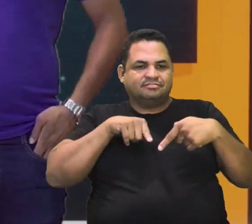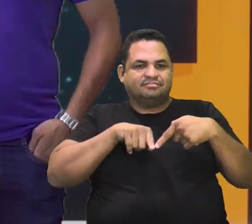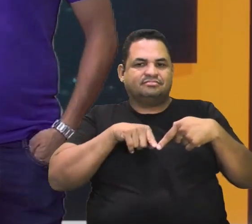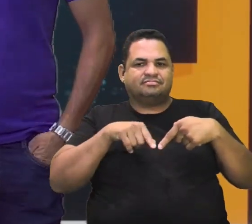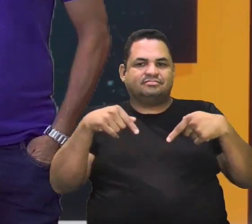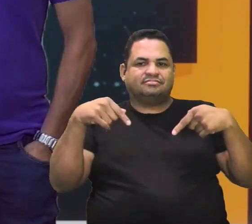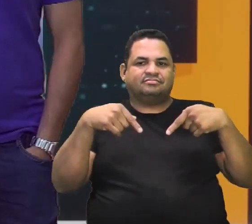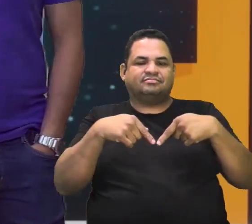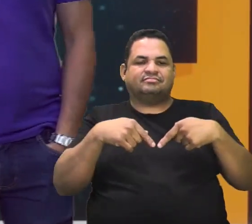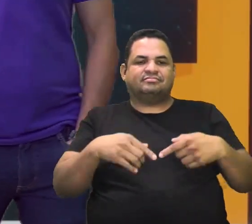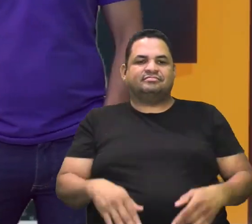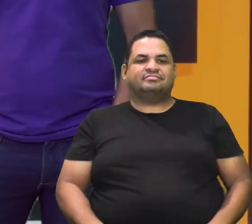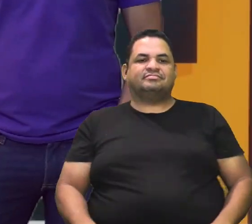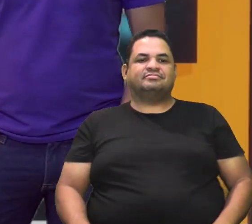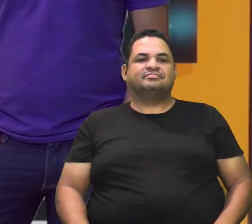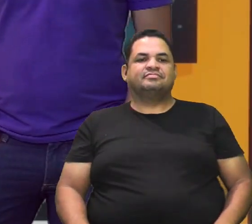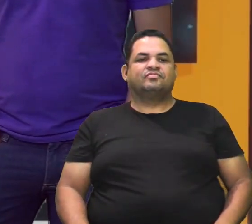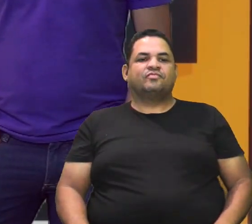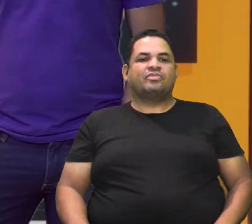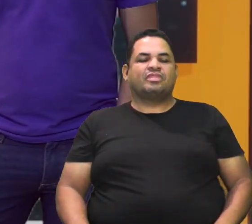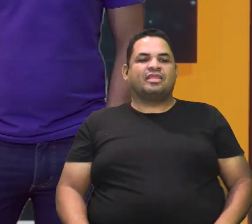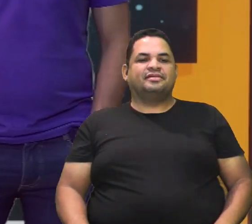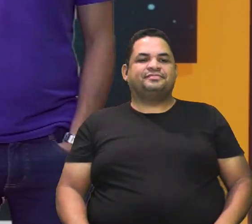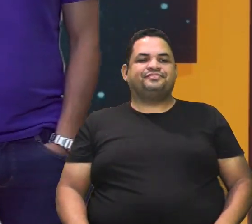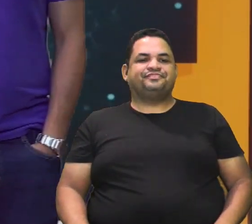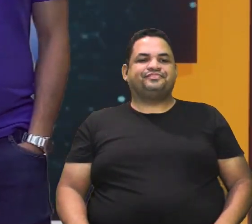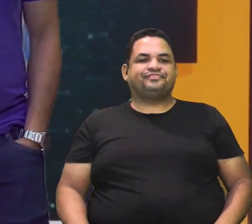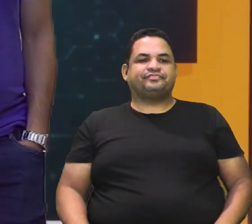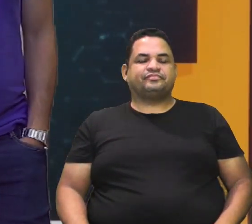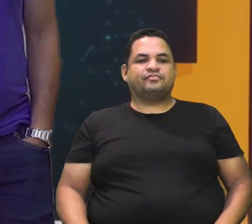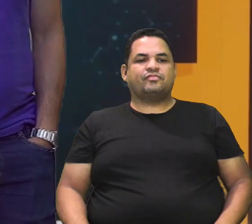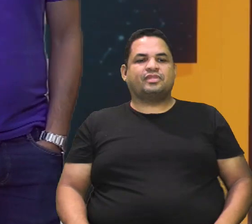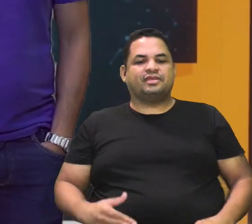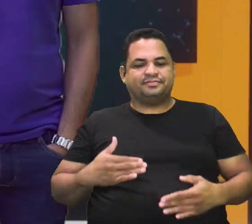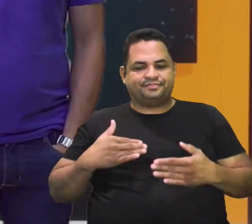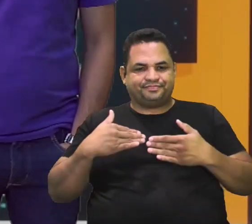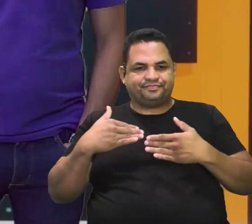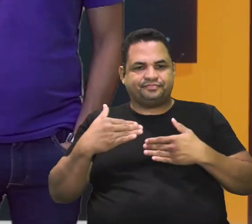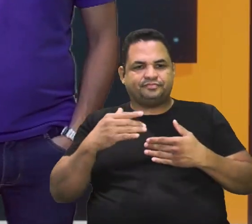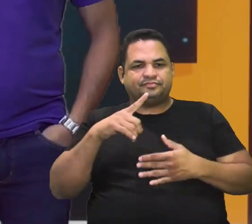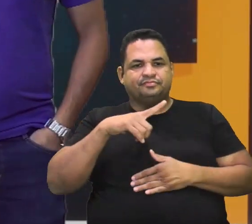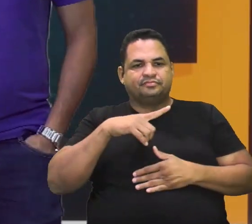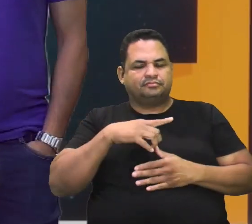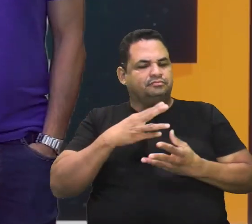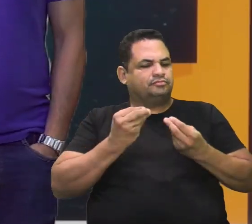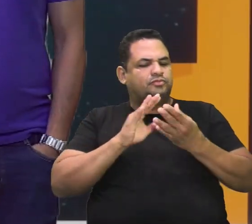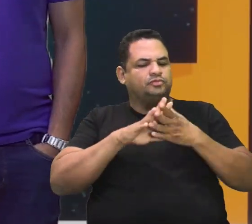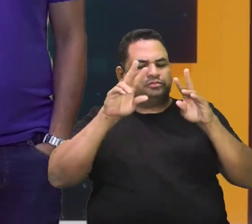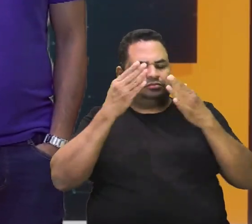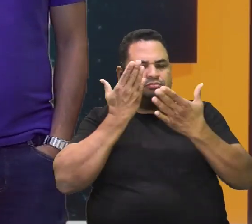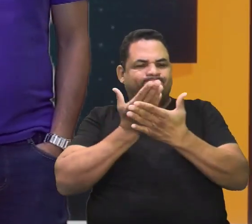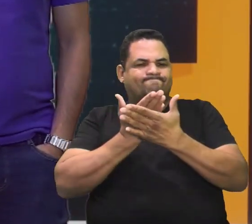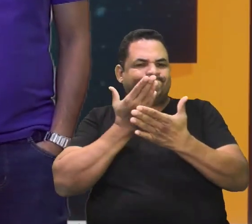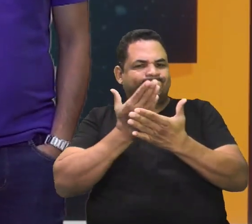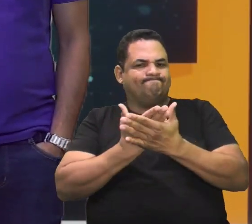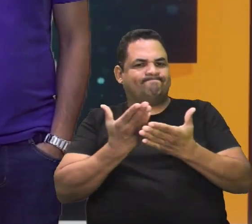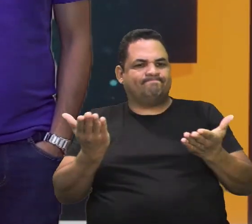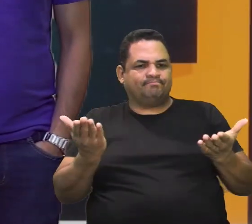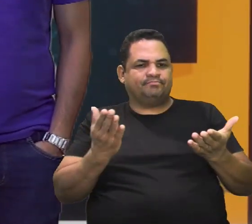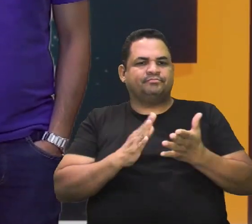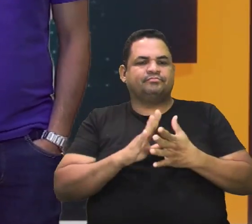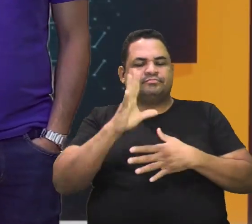54, 54, né? Já passamos do meio já. E, claro, mas temos muita coisa para estudar, tá?